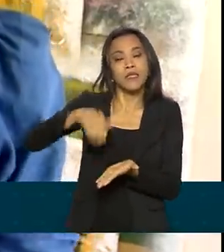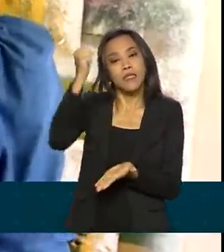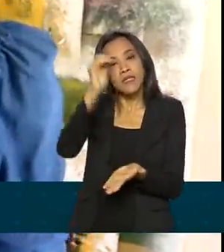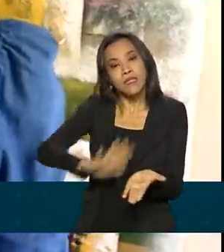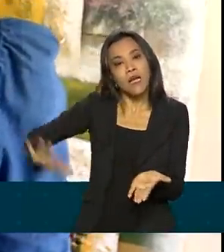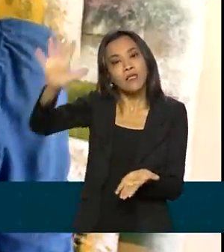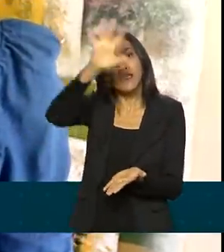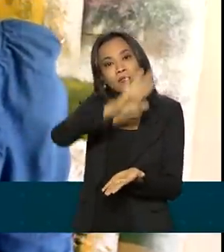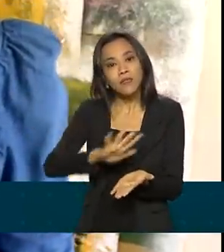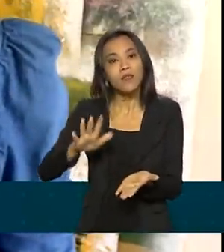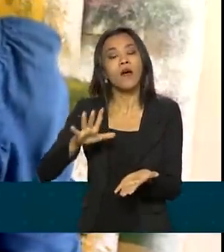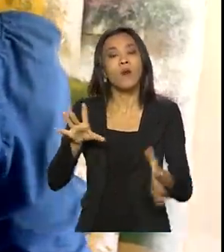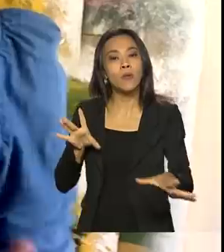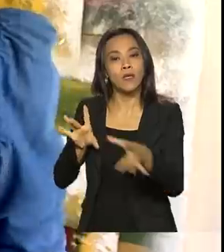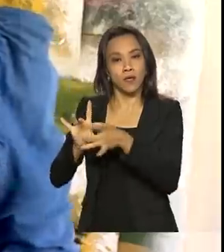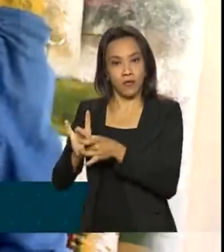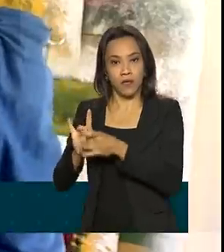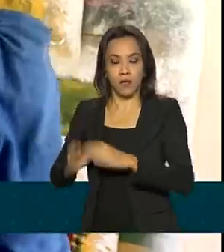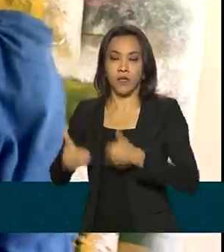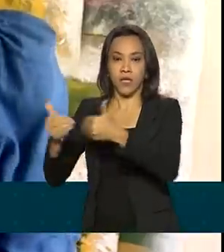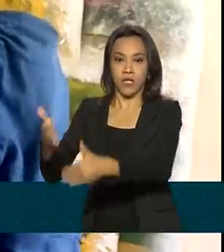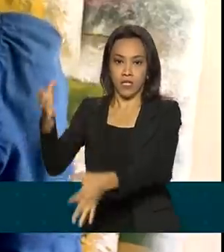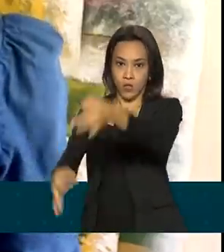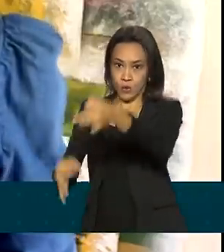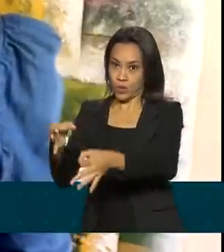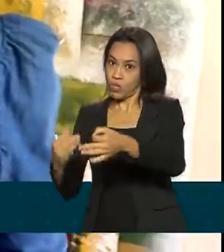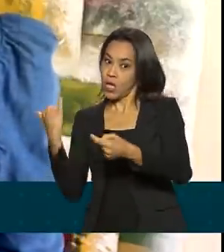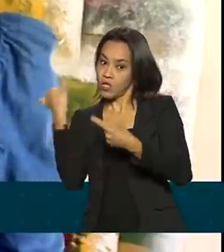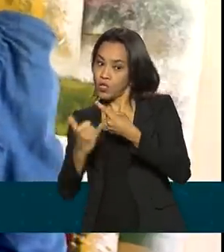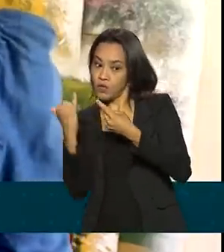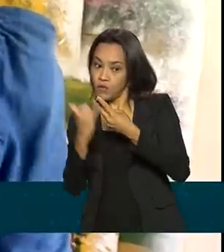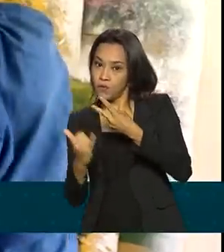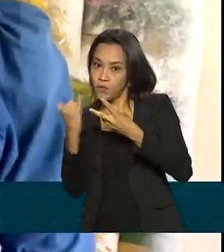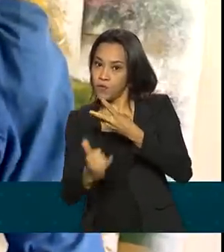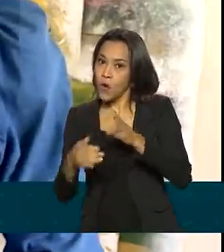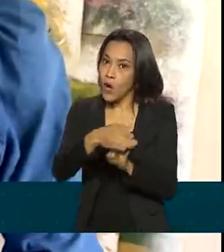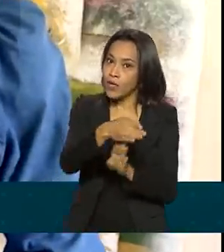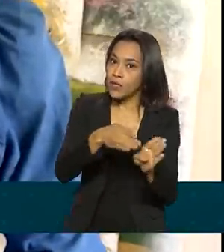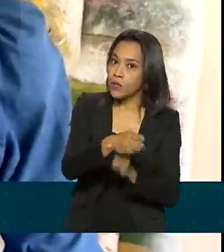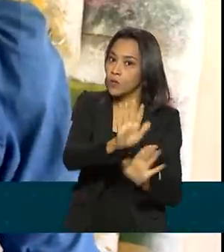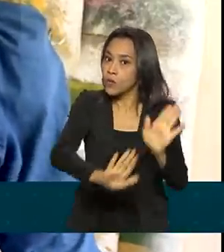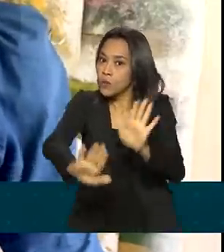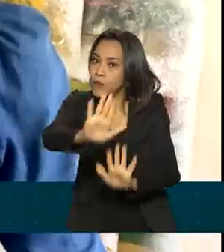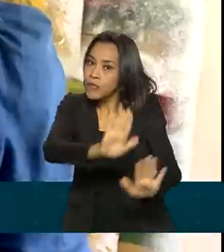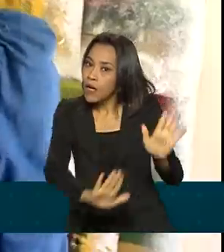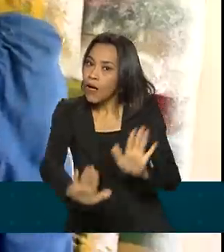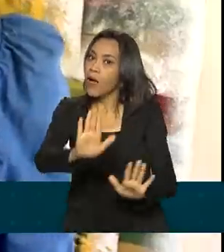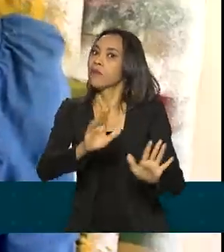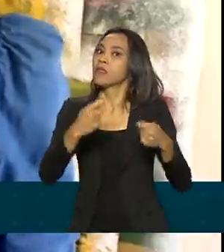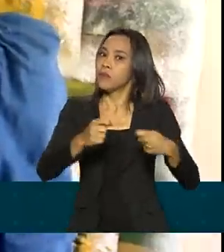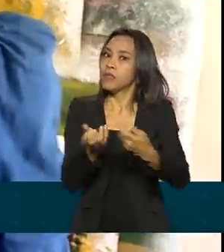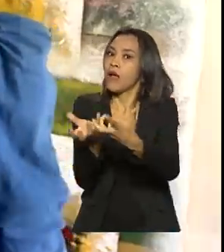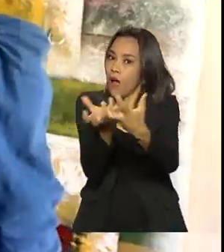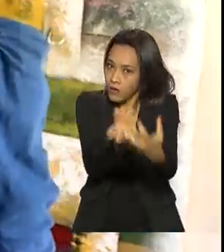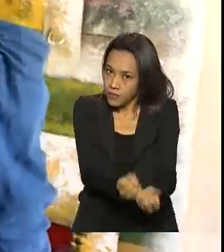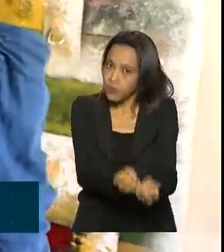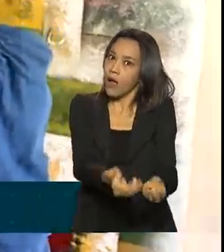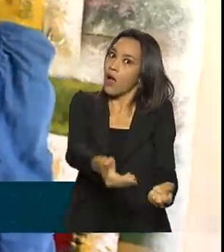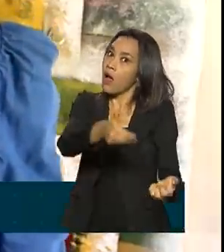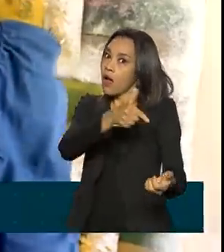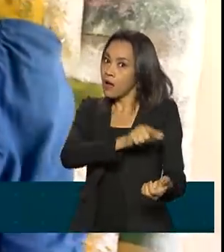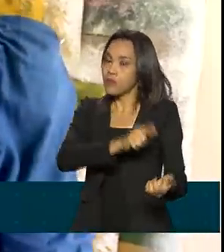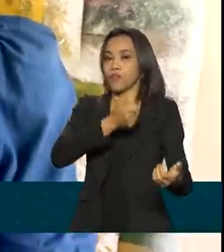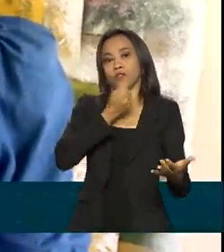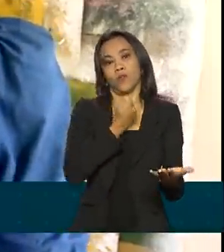do Consumidor do Ministério da Justiça divulga uma série de dicas são cuidados que devem ser adotados antes